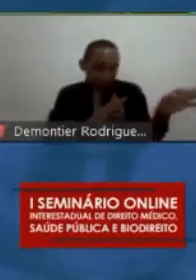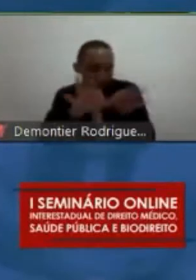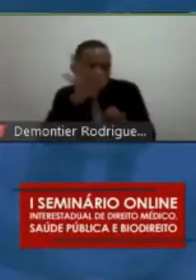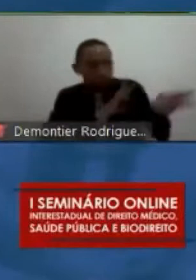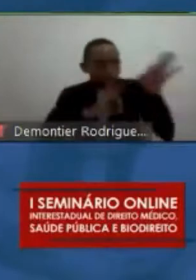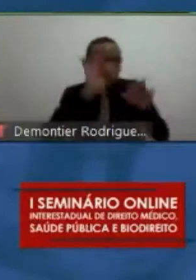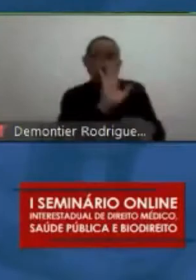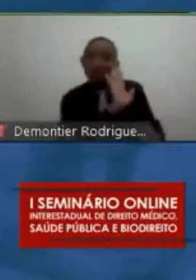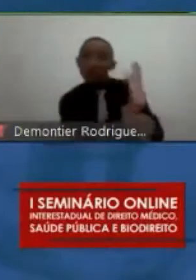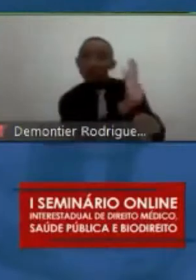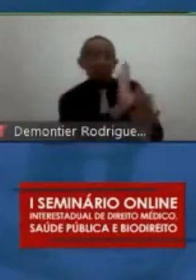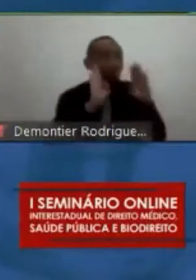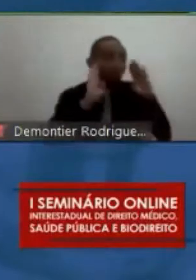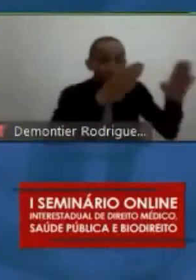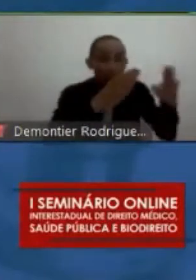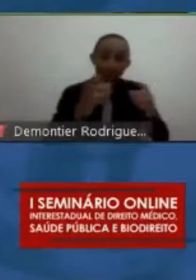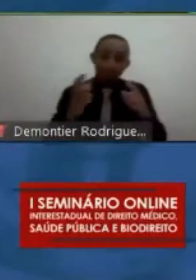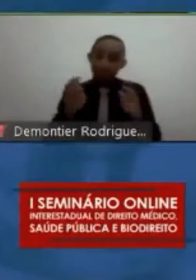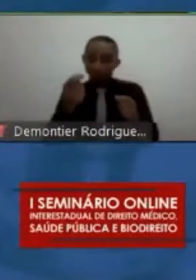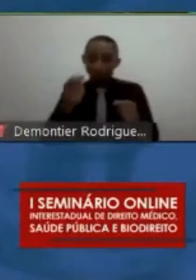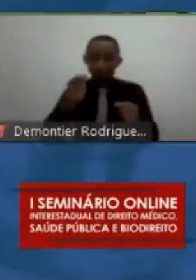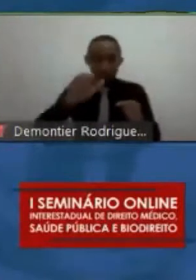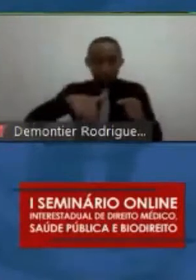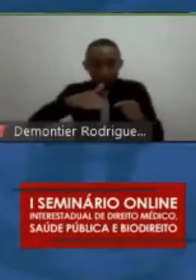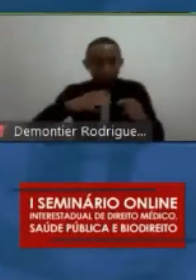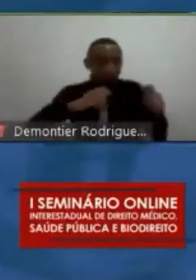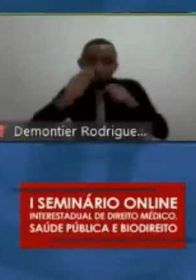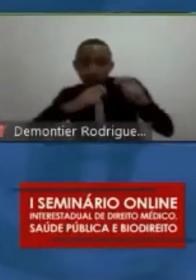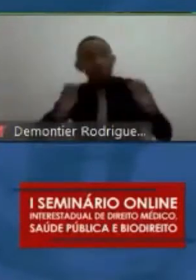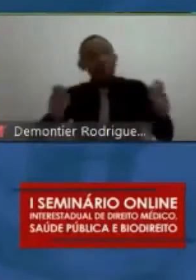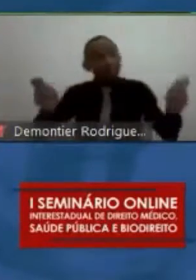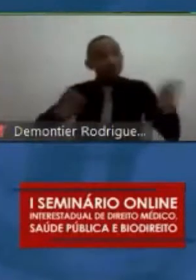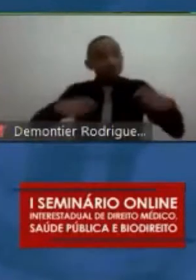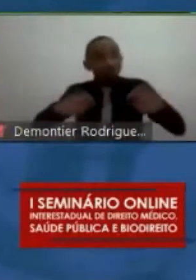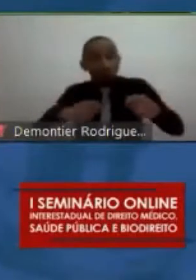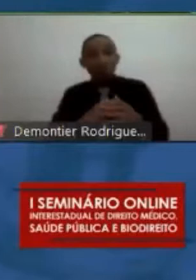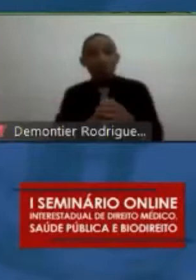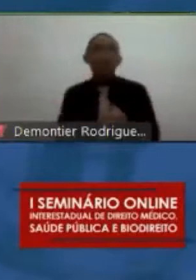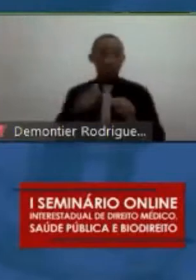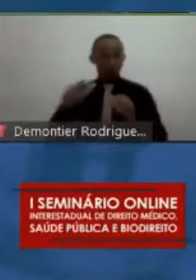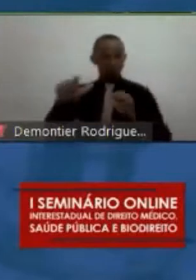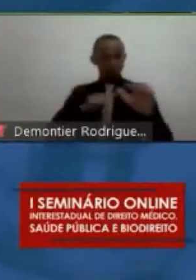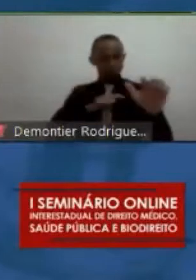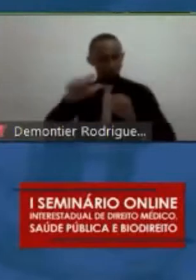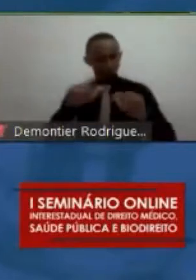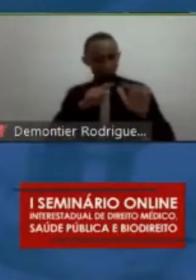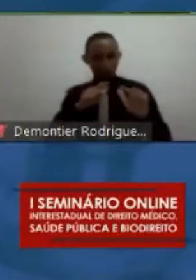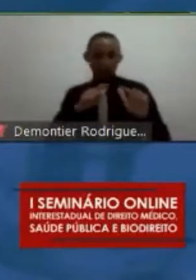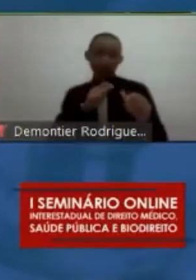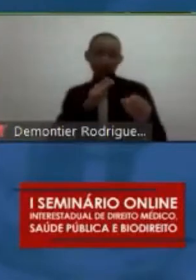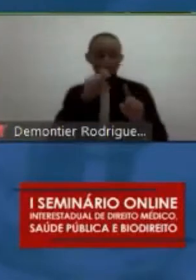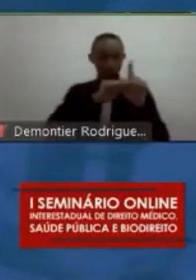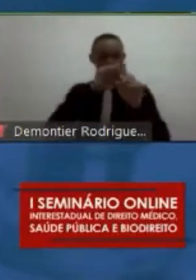eficaz, segura, custo-efetiva e baseada em evidências. Esse trabalho que nós realizamos foi publicado há cerca de 2